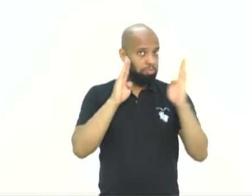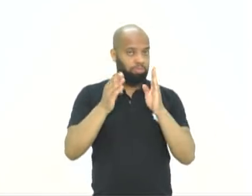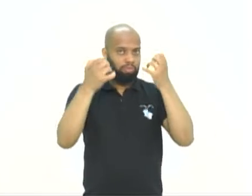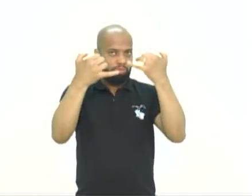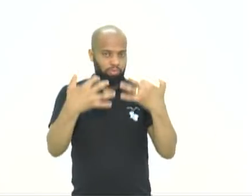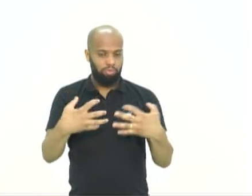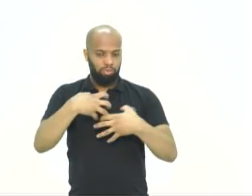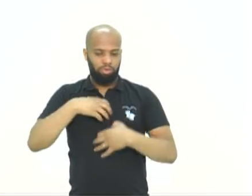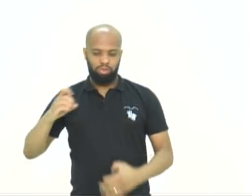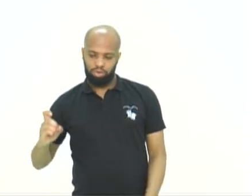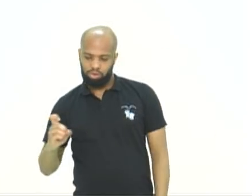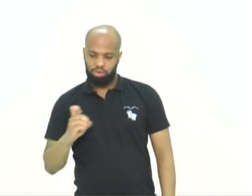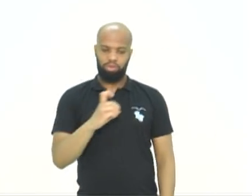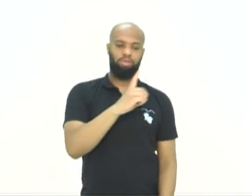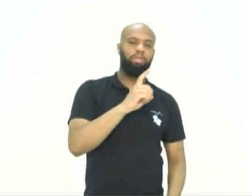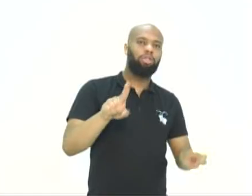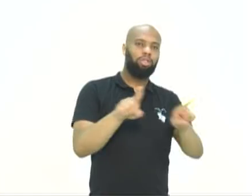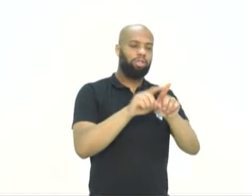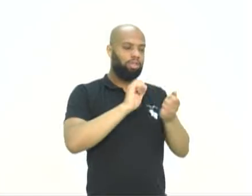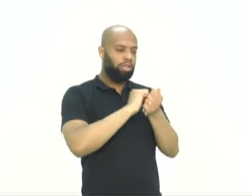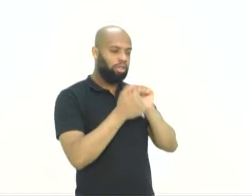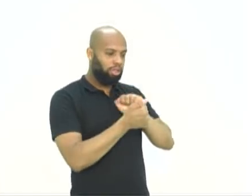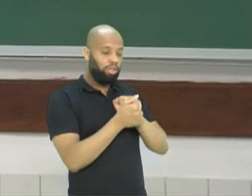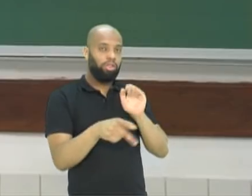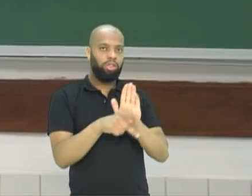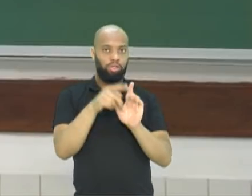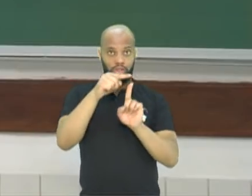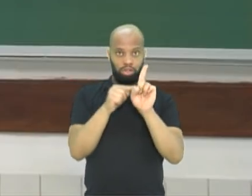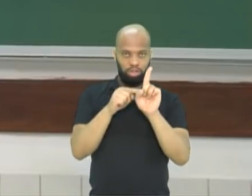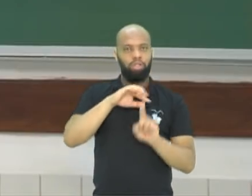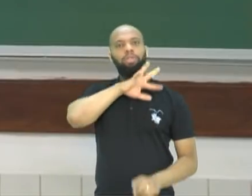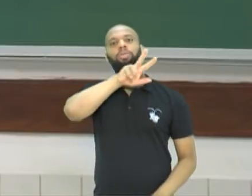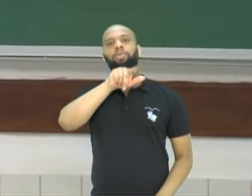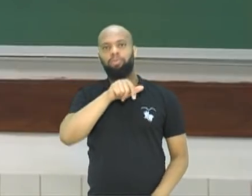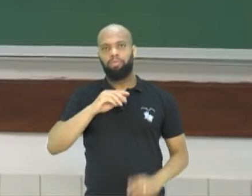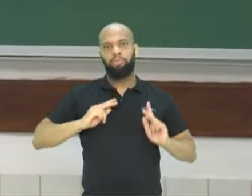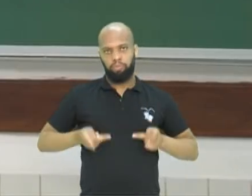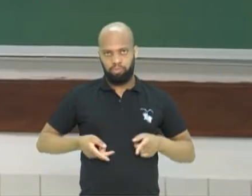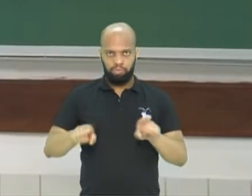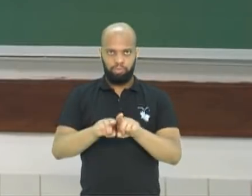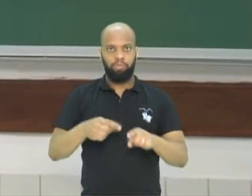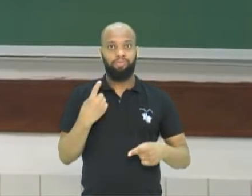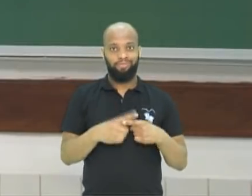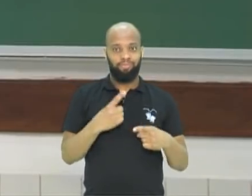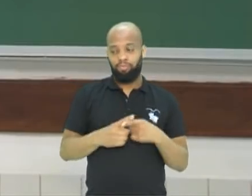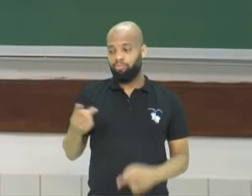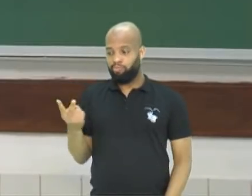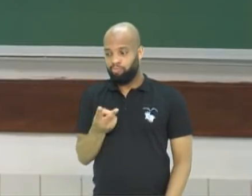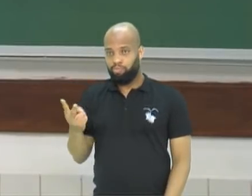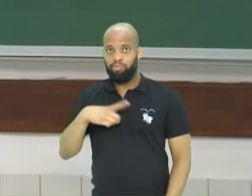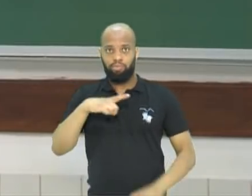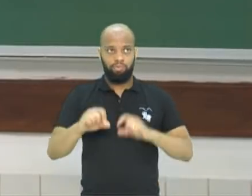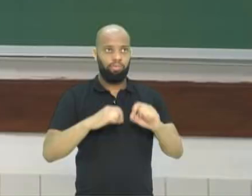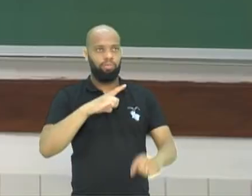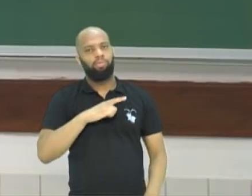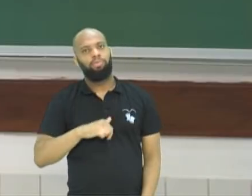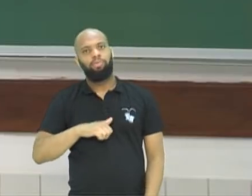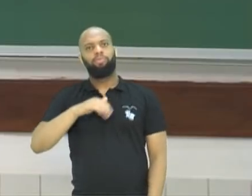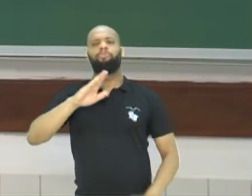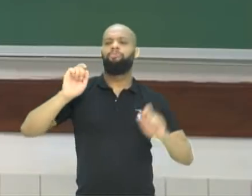explicar a evolução e adaptação das espécies. Se fosse hoje, tanto Darwin quanto Lamarck teriam muito